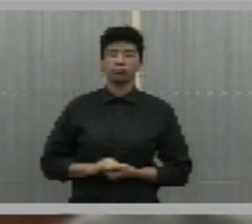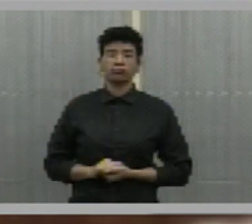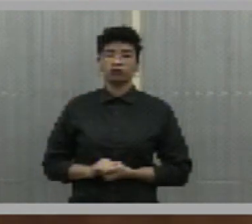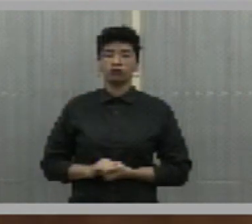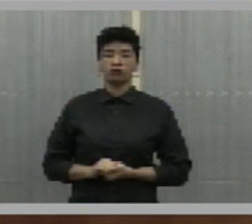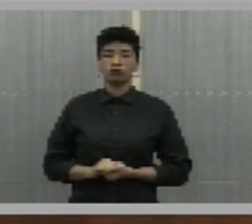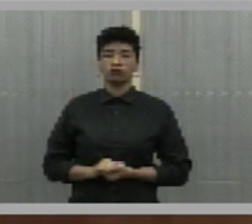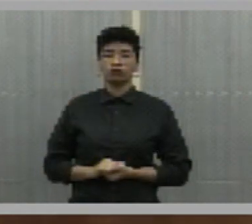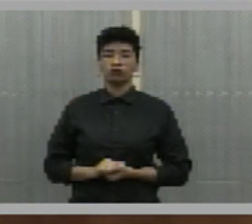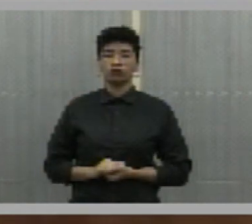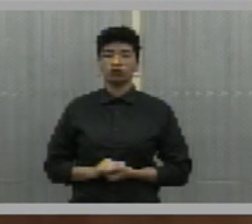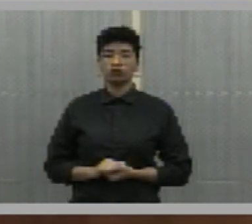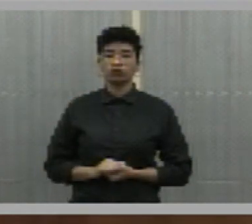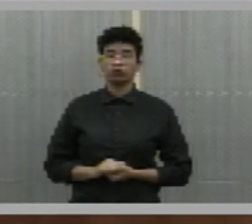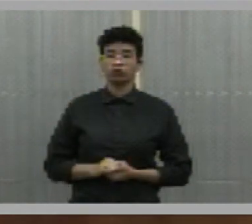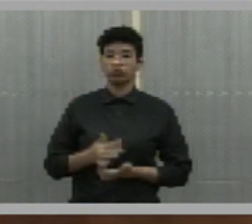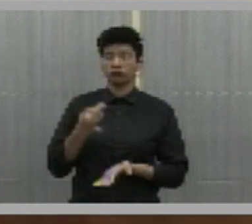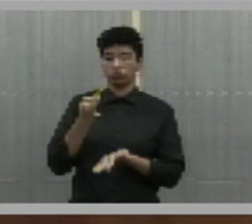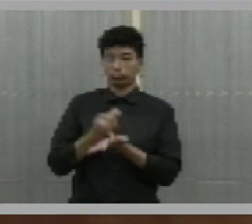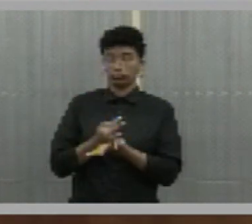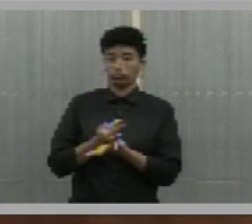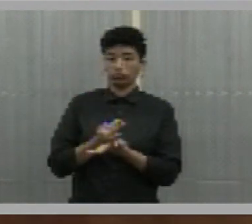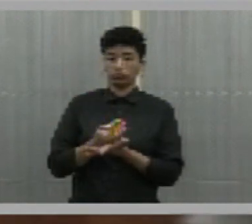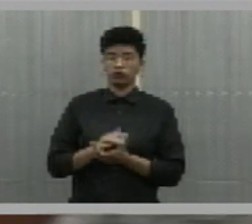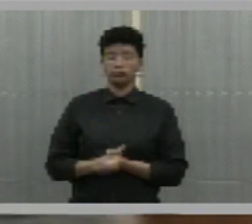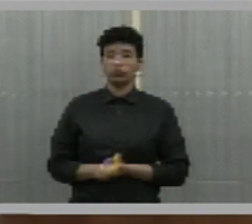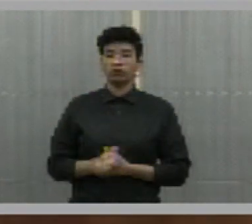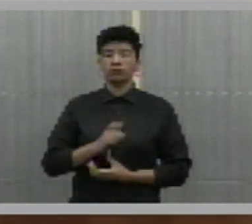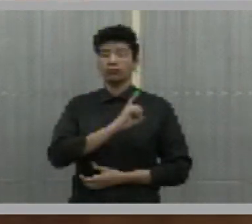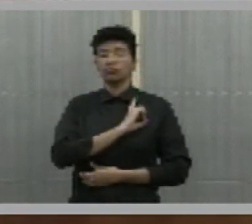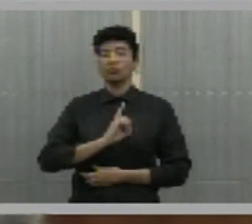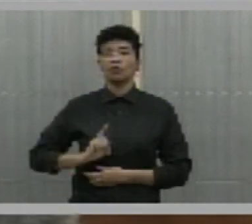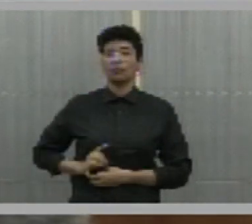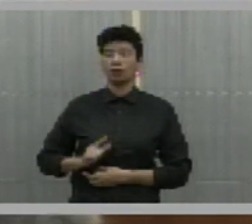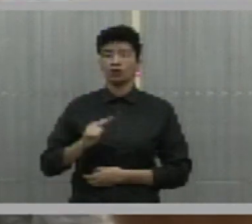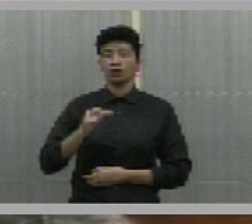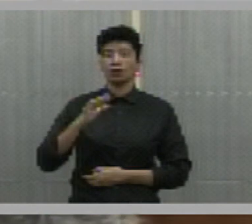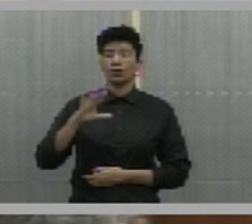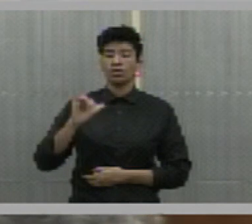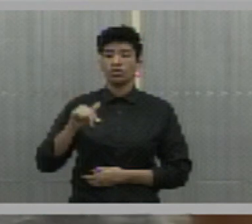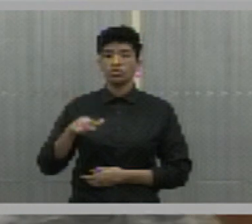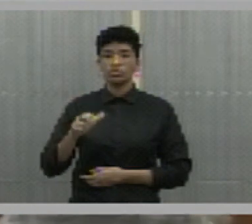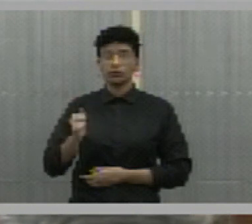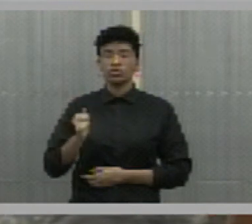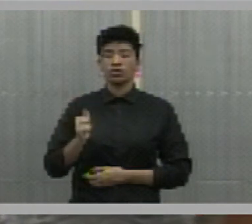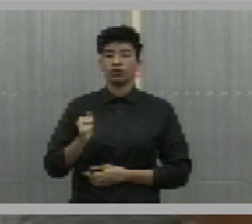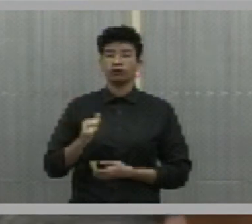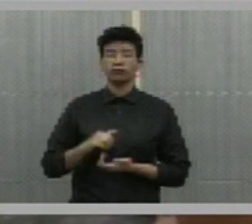Deputado Georgiano Neto, ausente. Deputada Gracinha Monsanta, como vota?